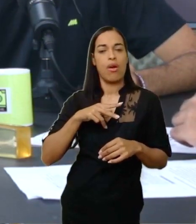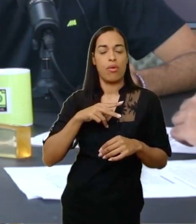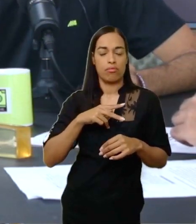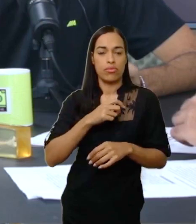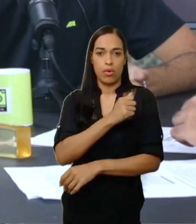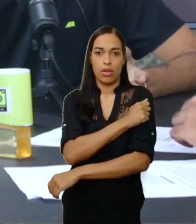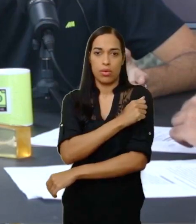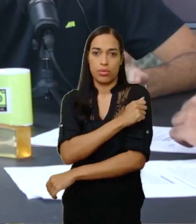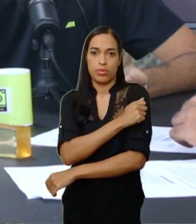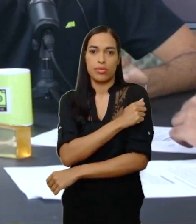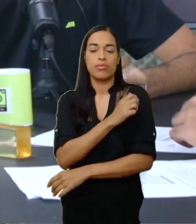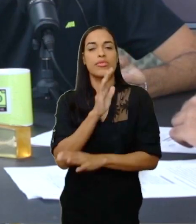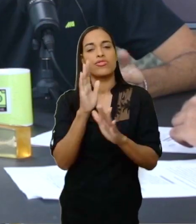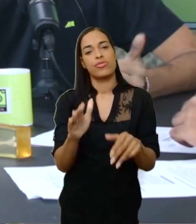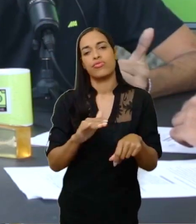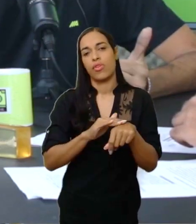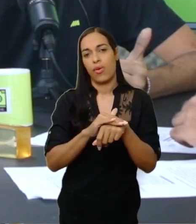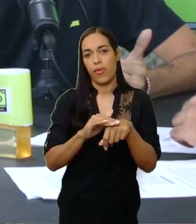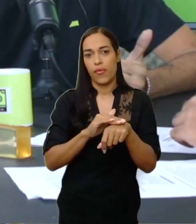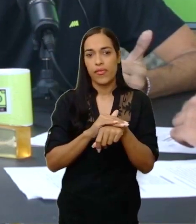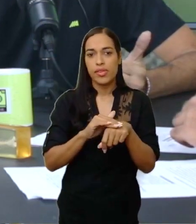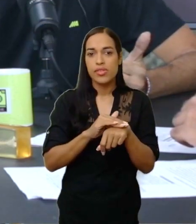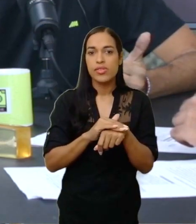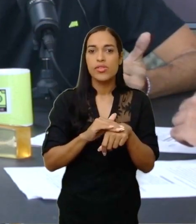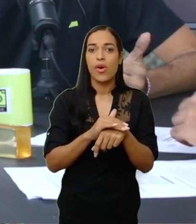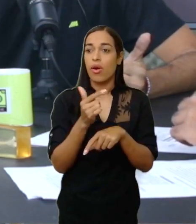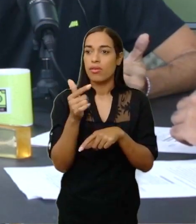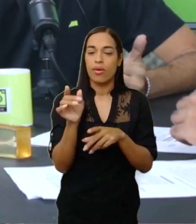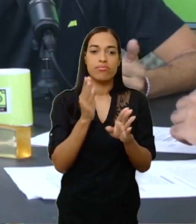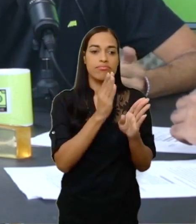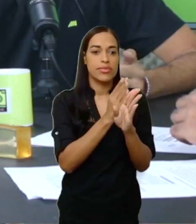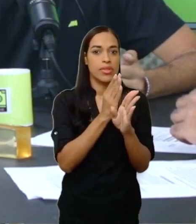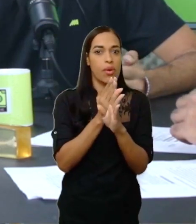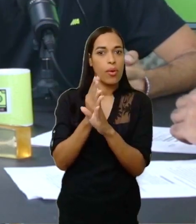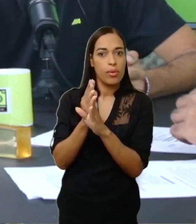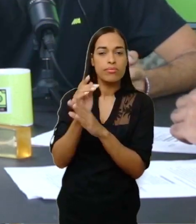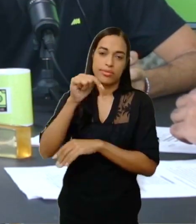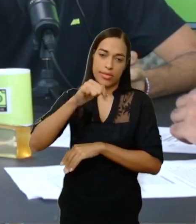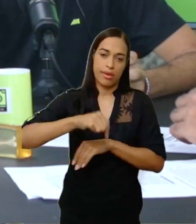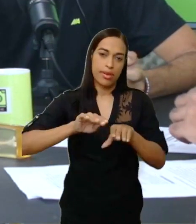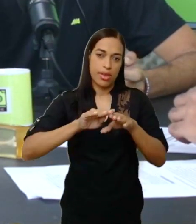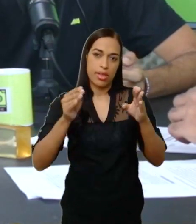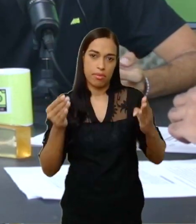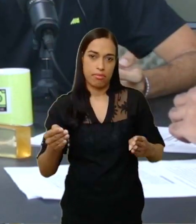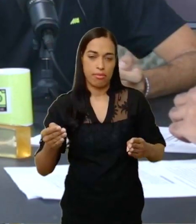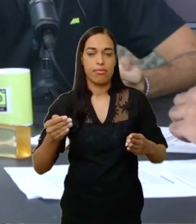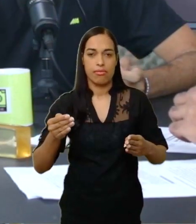Porque é óbvio, como a gente já comentou em outros encontros aqui, é